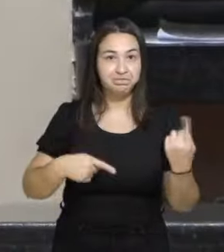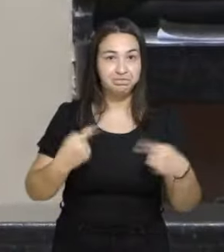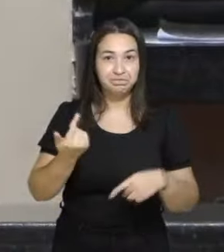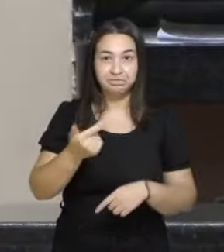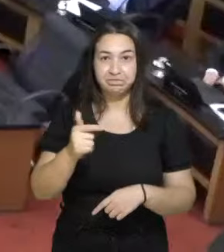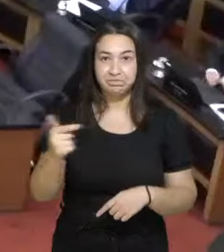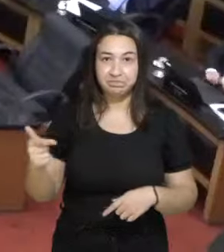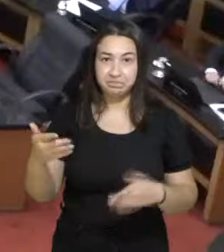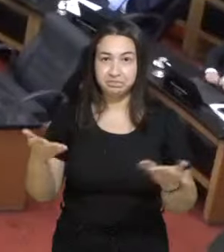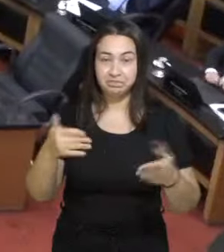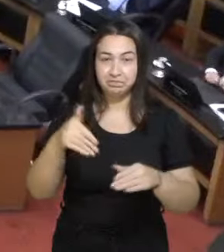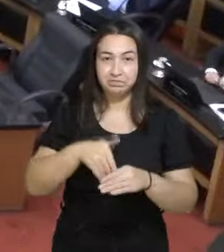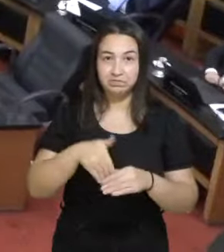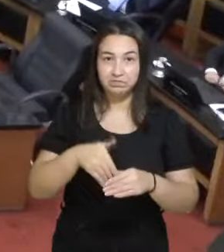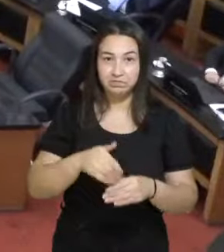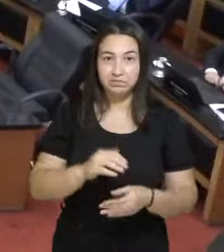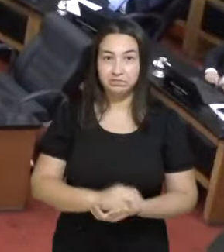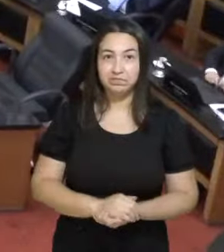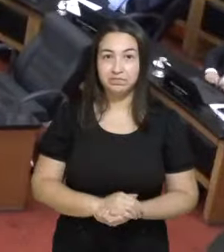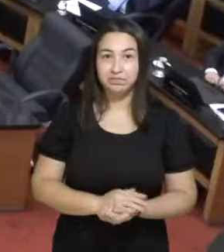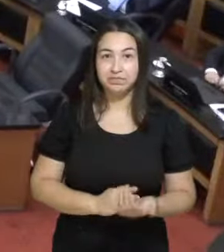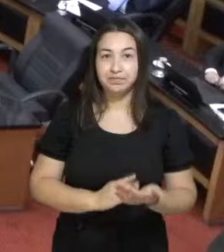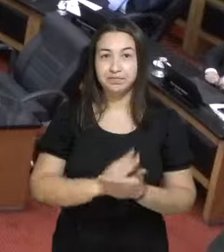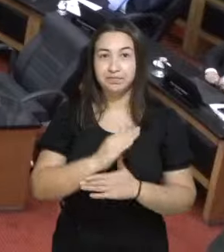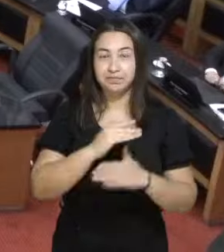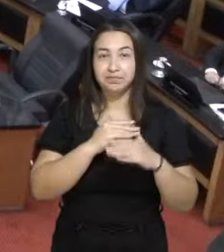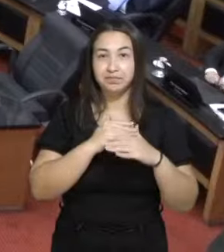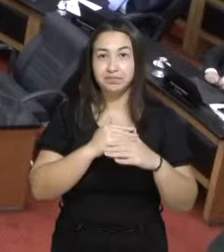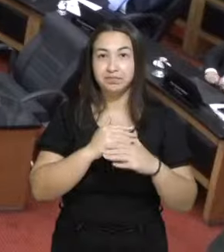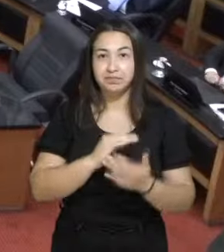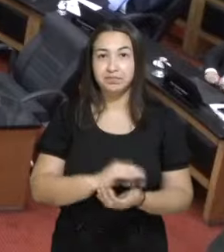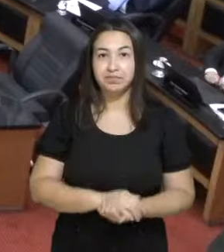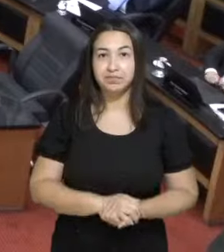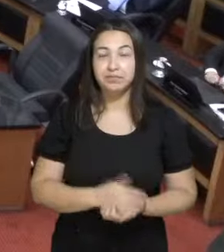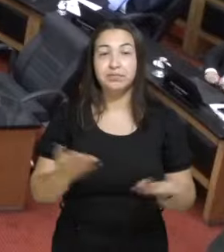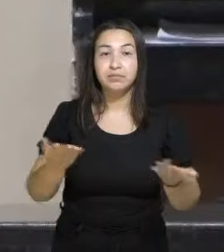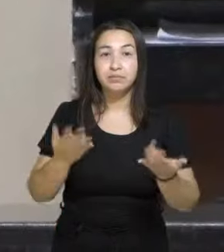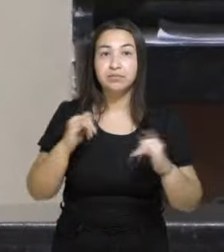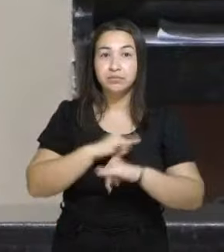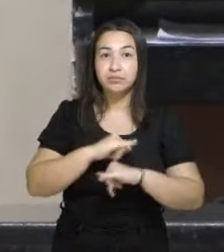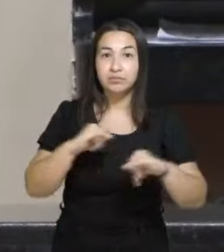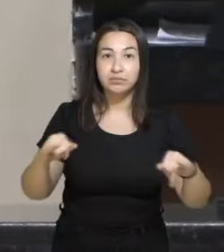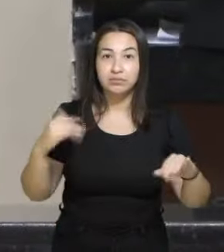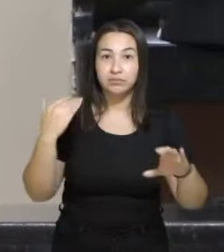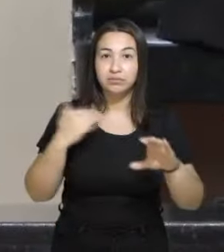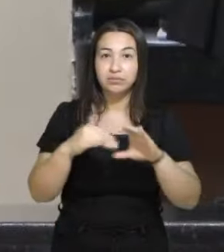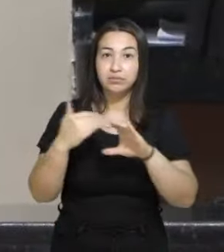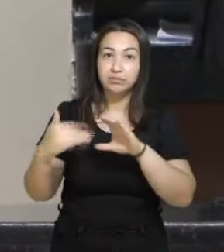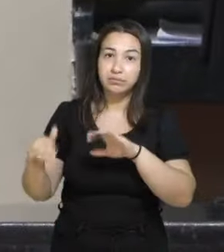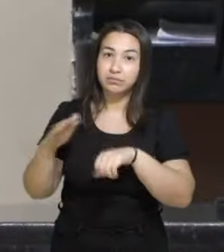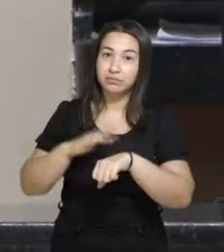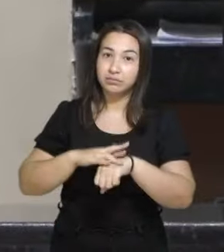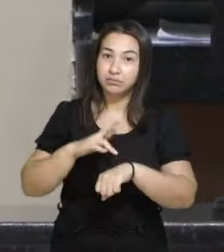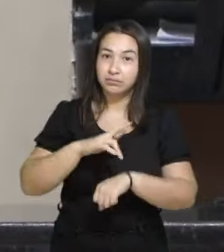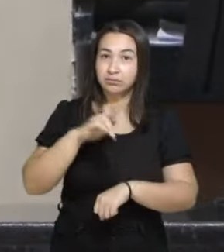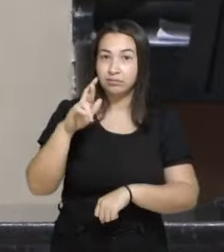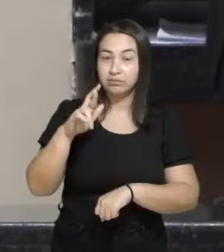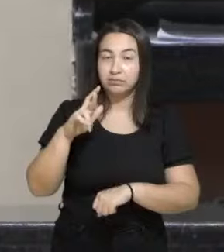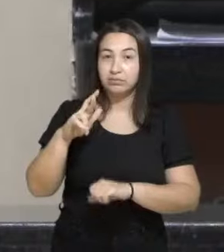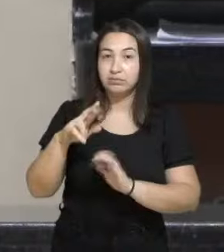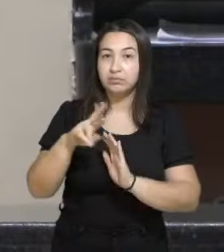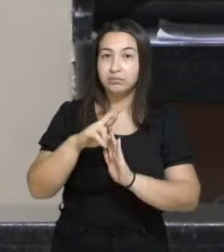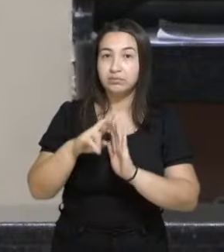aprovam, permaneçam como se encontra. Aprovado por unanimidade, esta presidência comunica e encaminhará aos destinatários, conforme determina o regimento interno,